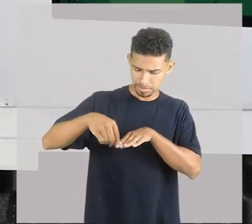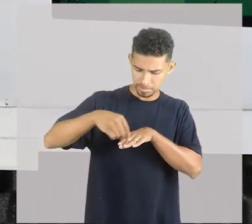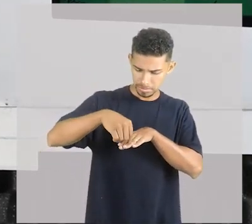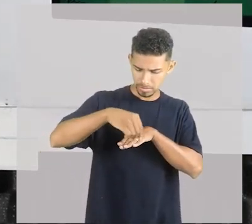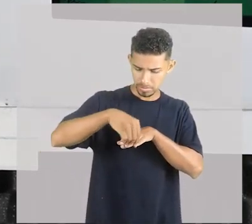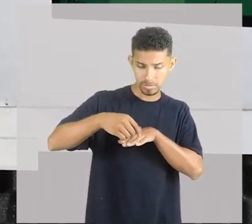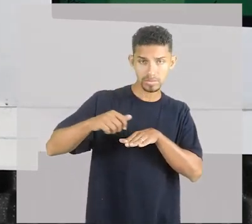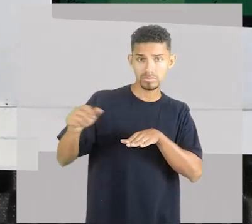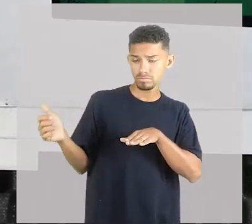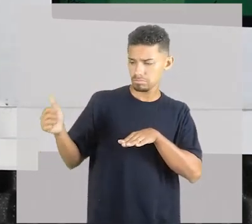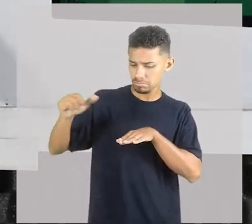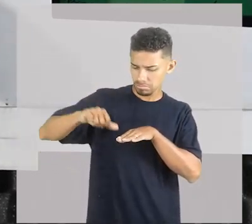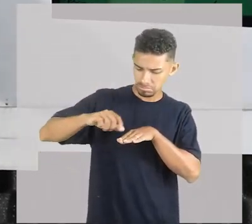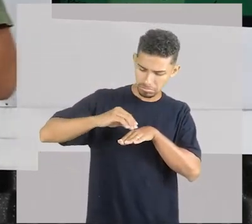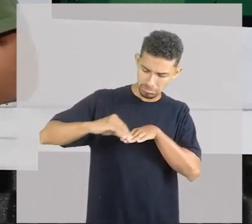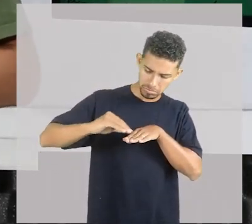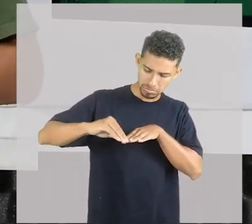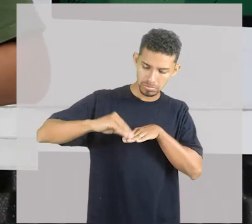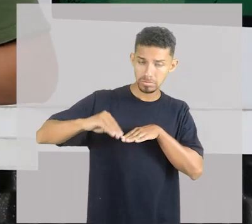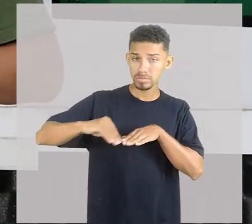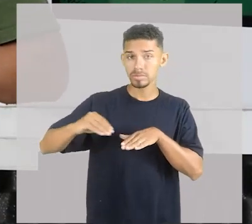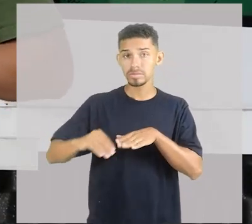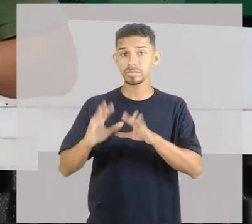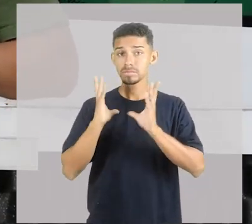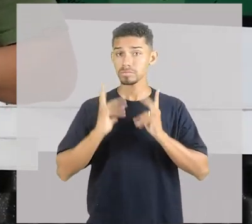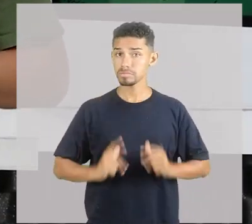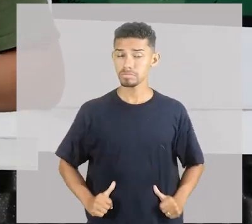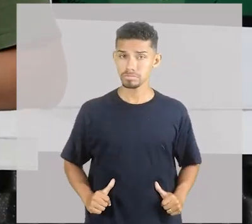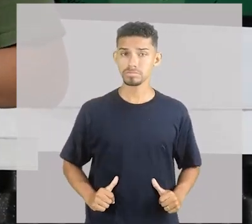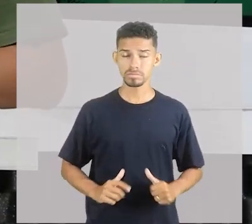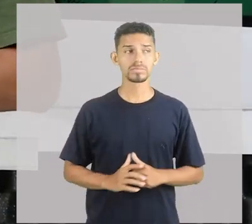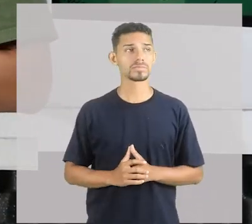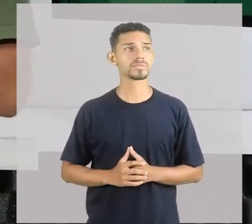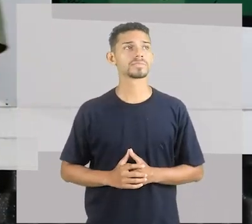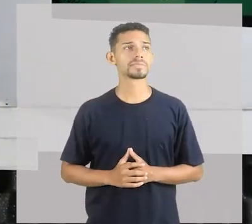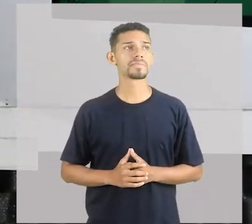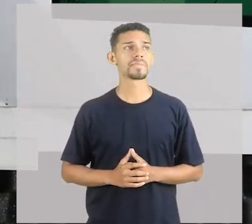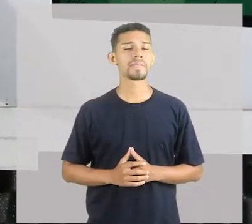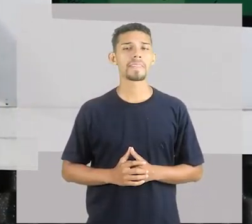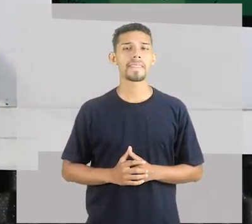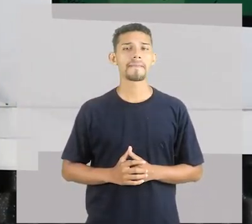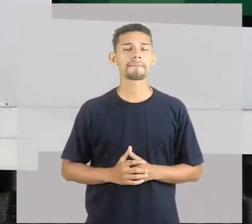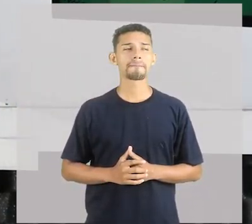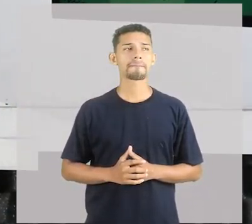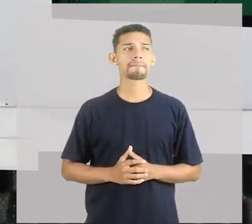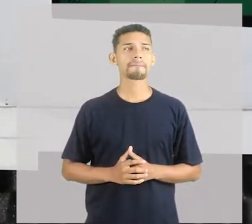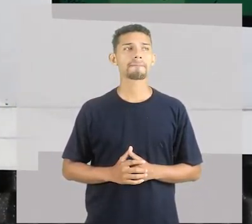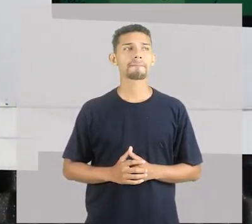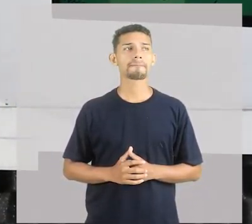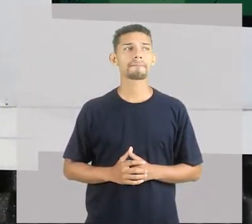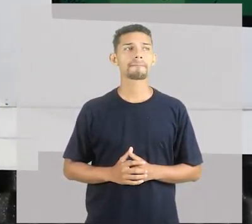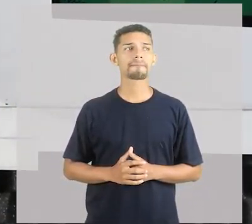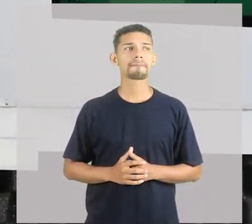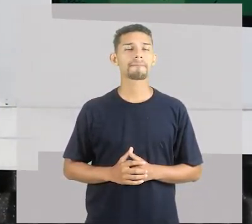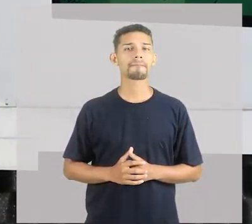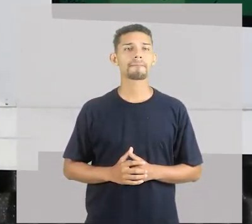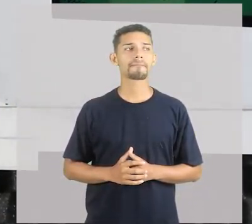aqui nós temos a acetona ou propanona. Perfeito? Continuando.